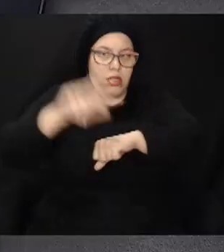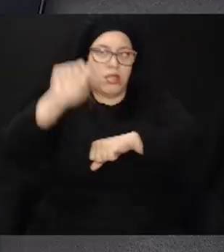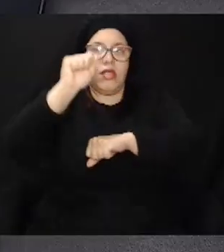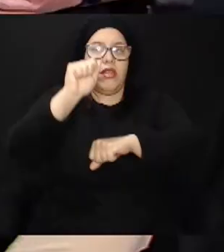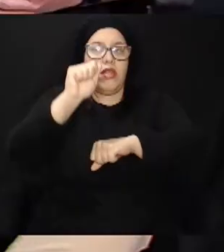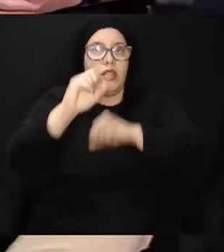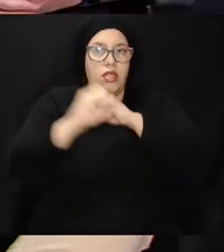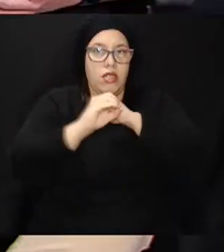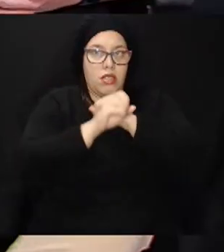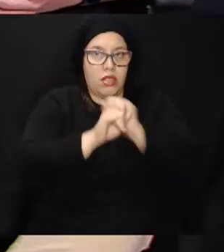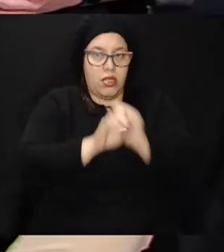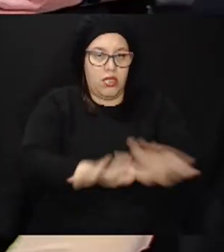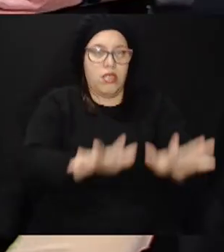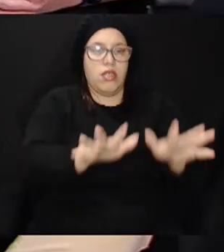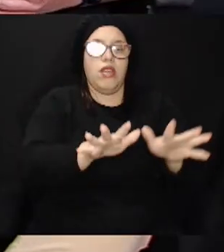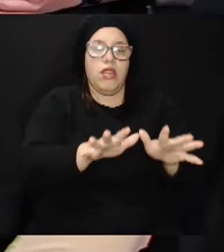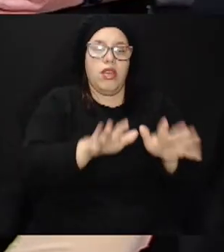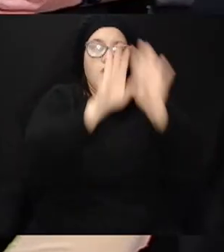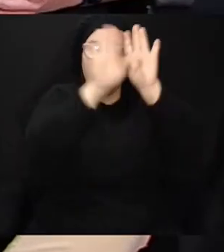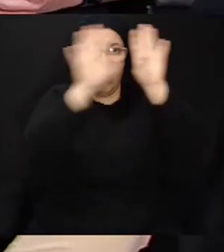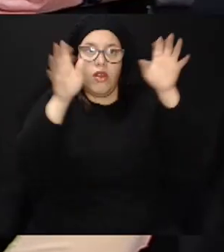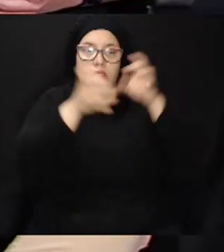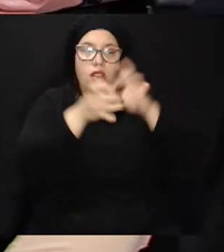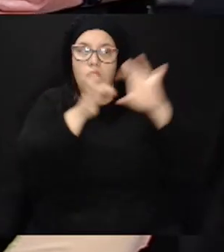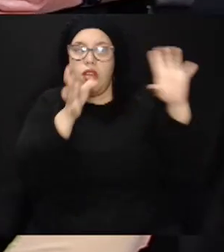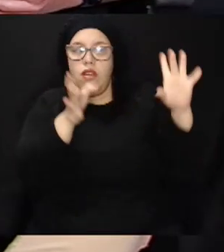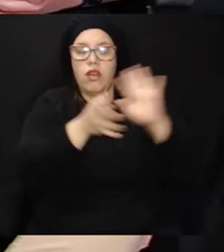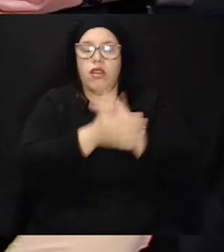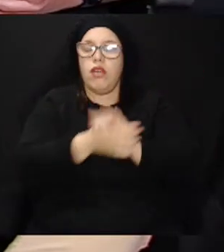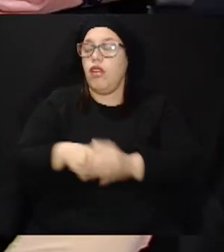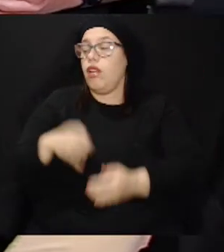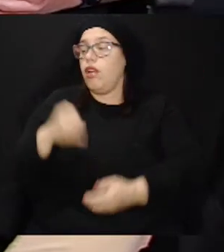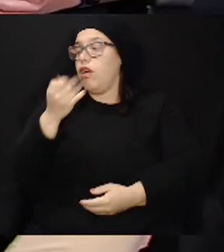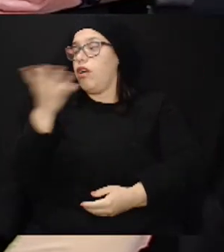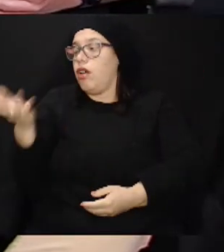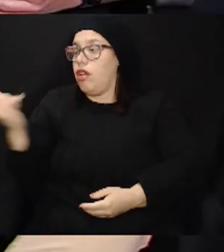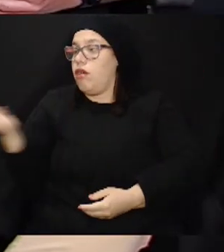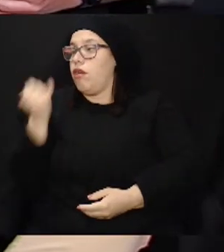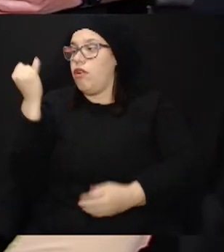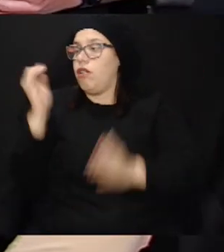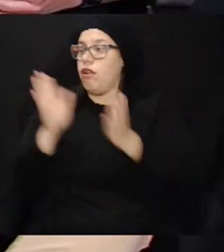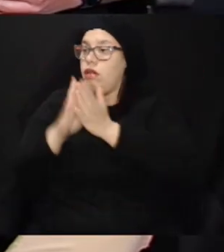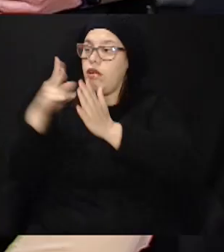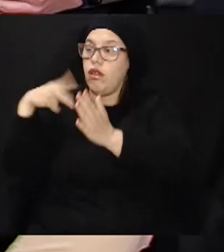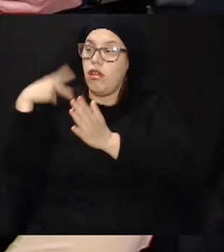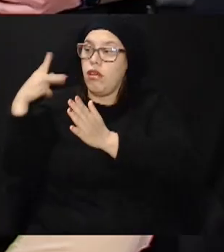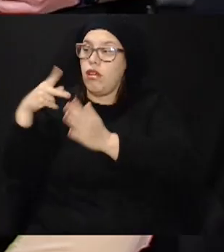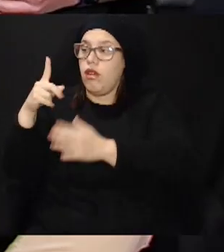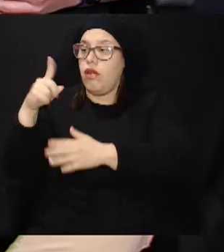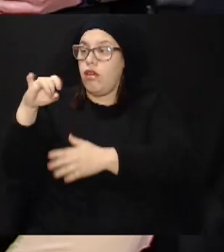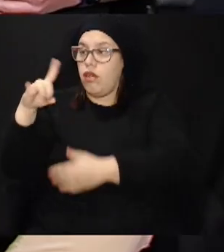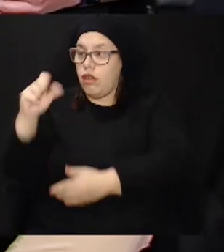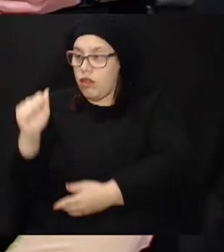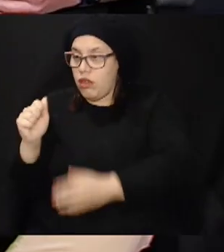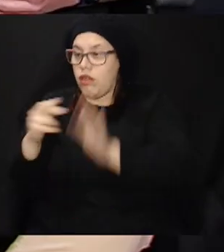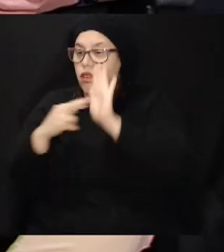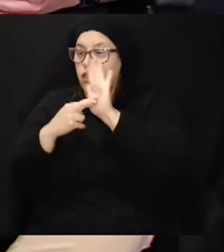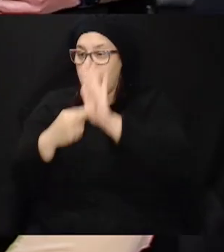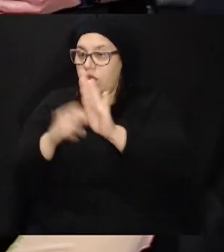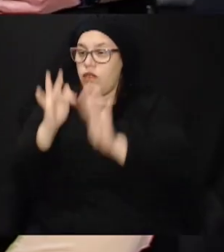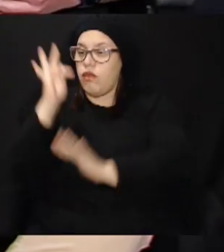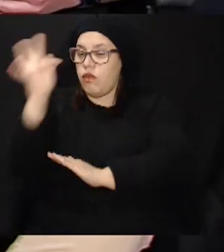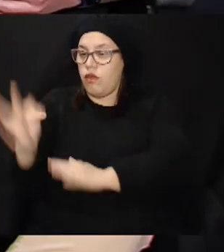céu aberto. Para o senhor, qual que é a importância dessa frente parlamentar? Você acredita que o PIDA representa o futuro de